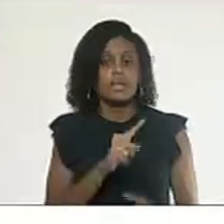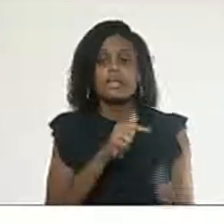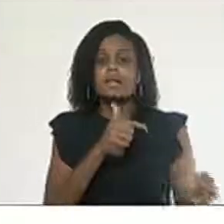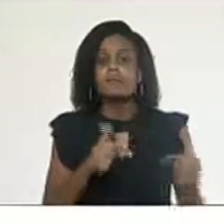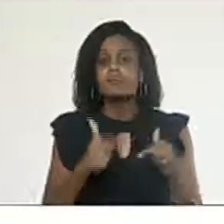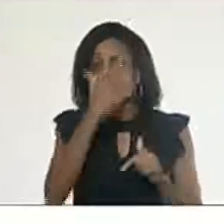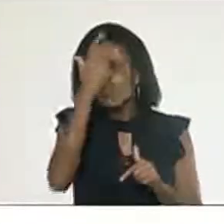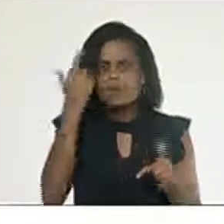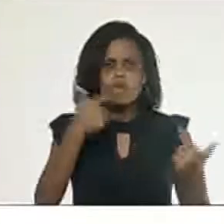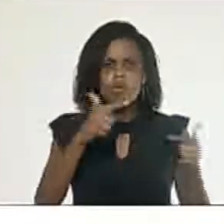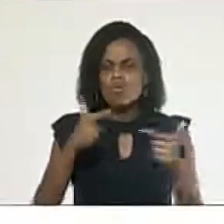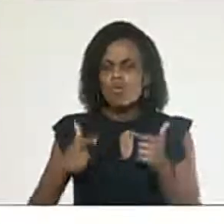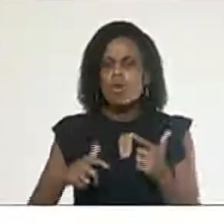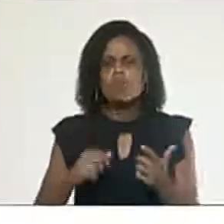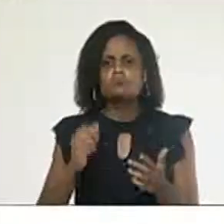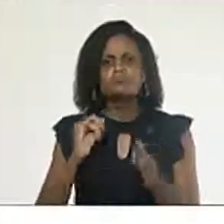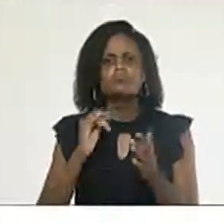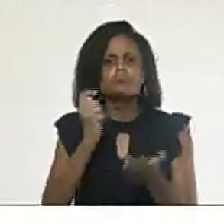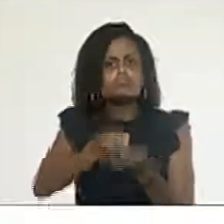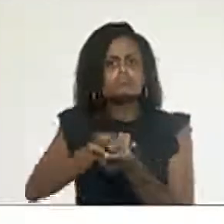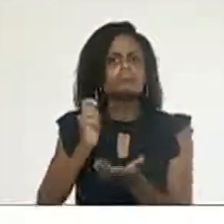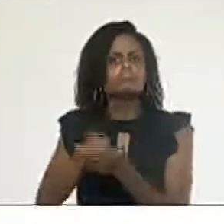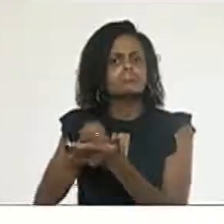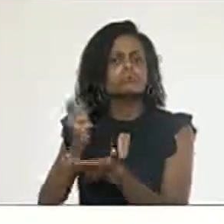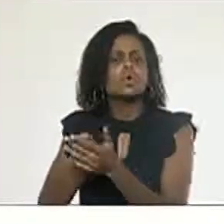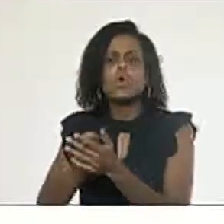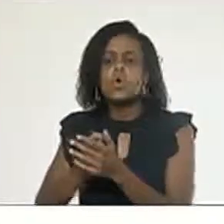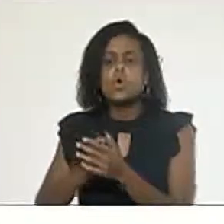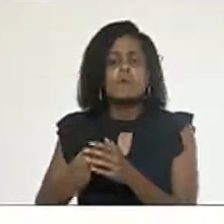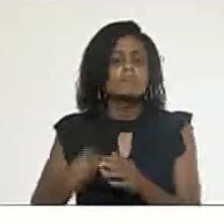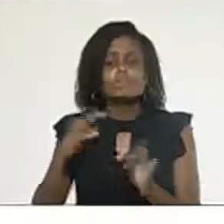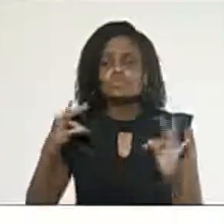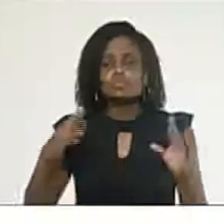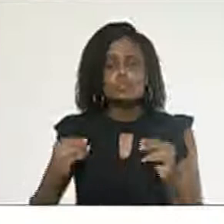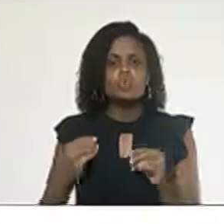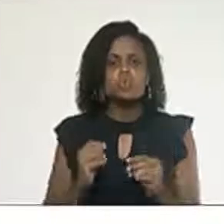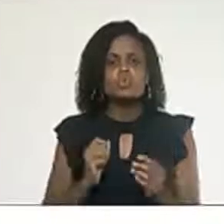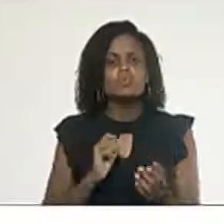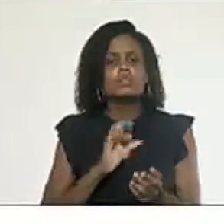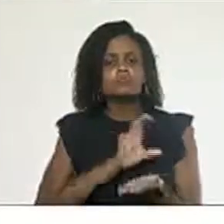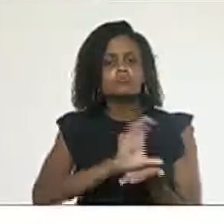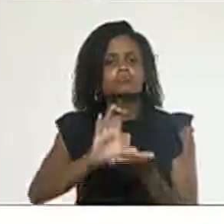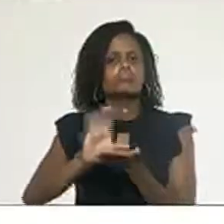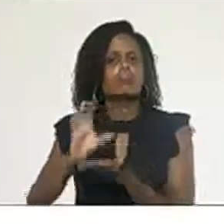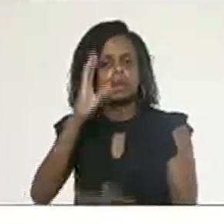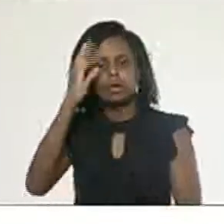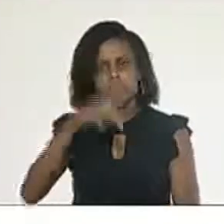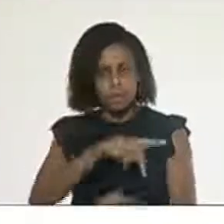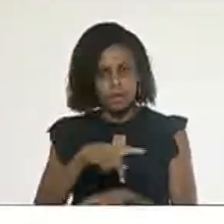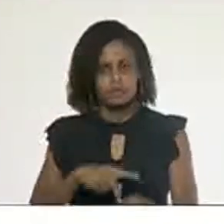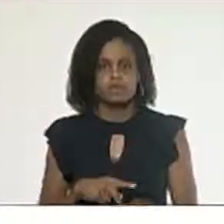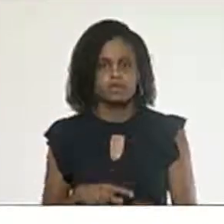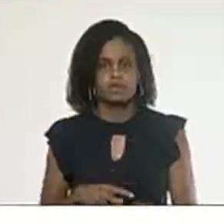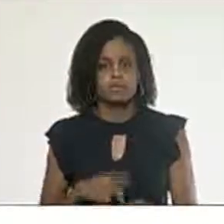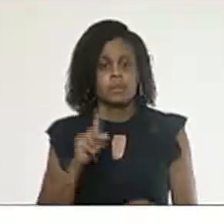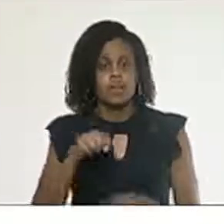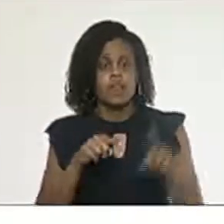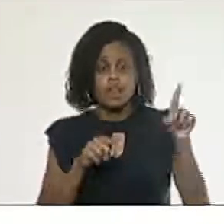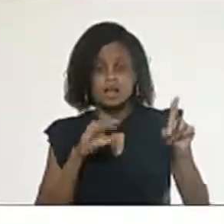vida inteira para a produção de riqueza do seu país. E é lá no Chile, senhor presidente, que a gente já